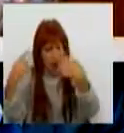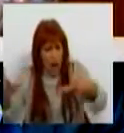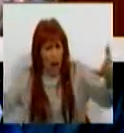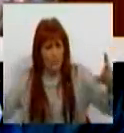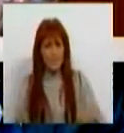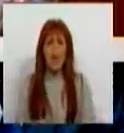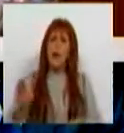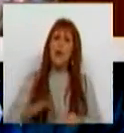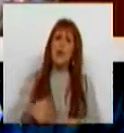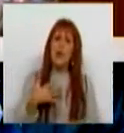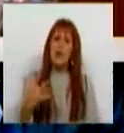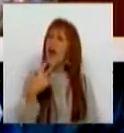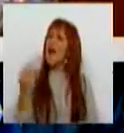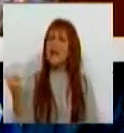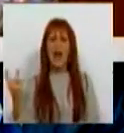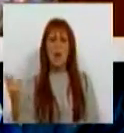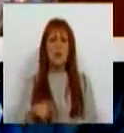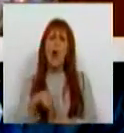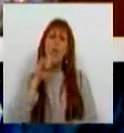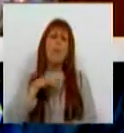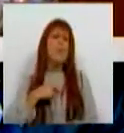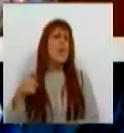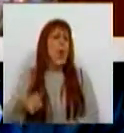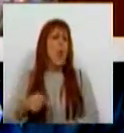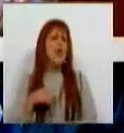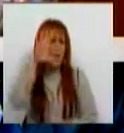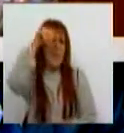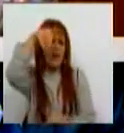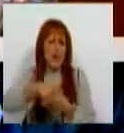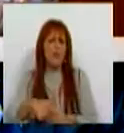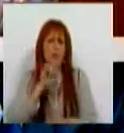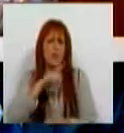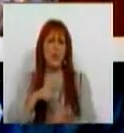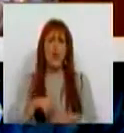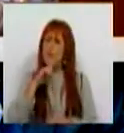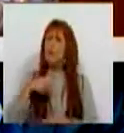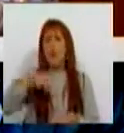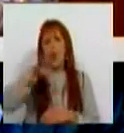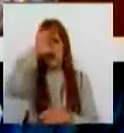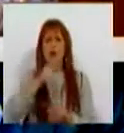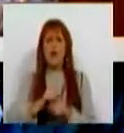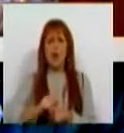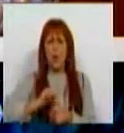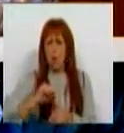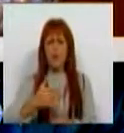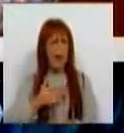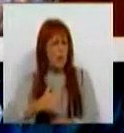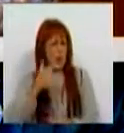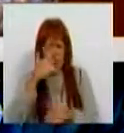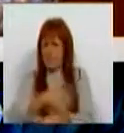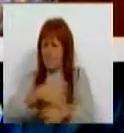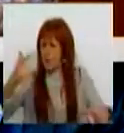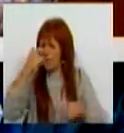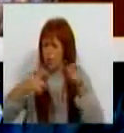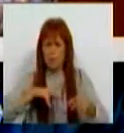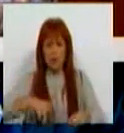alternativa e por isso acreditaram que podiam estar hoje a governar. E podiam estar hoje a governar contra a vontade da maioria do povo